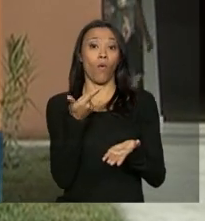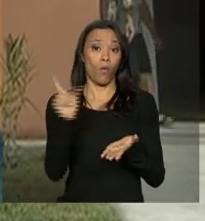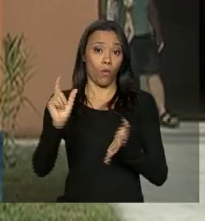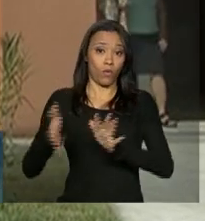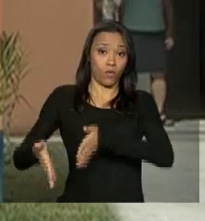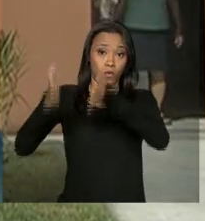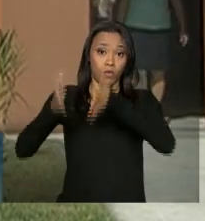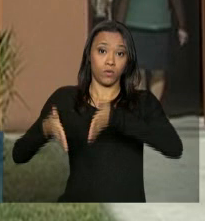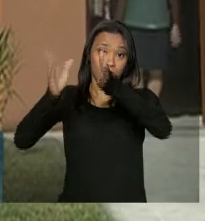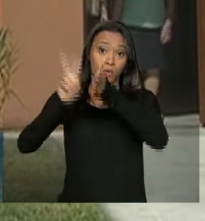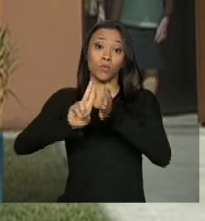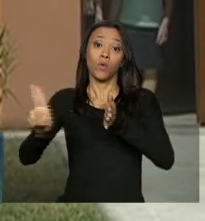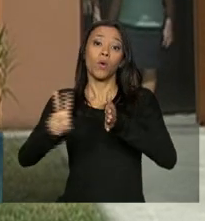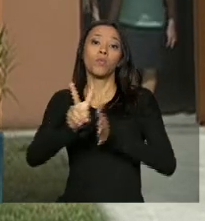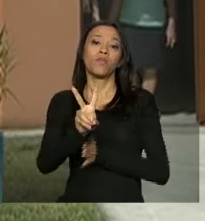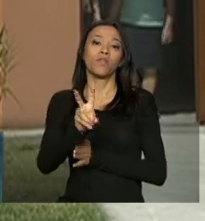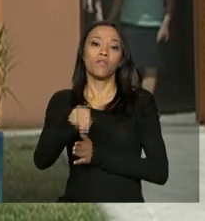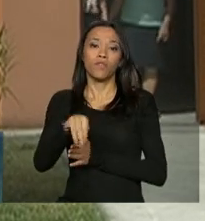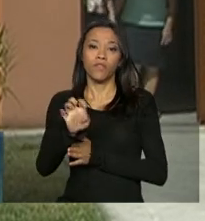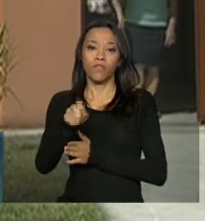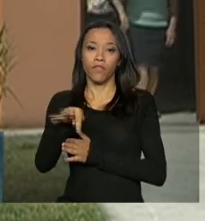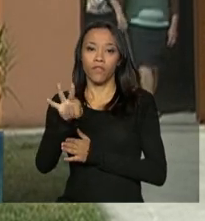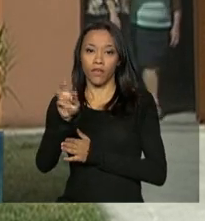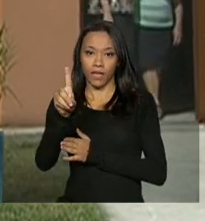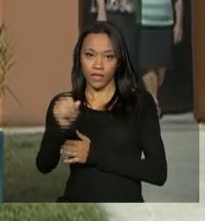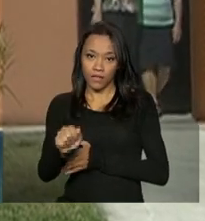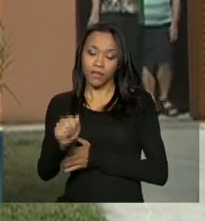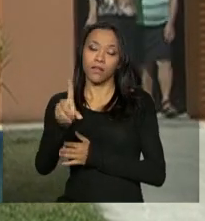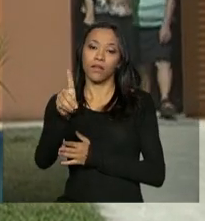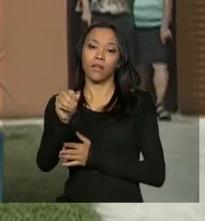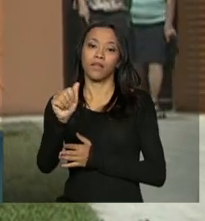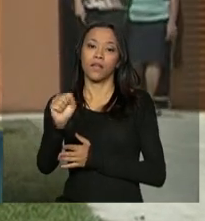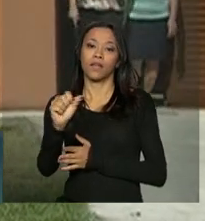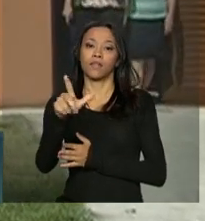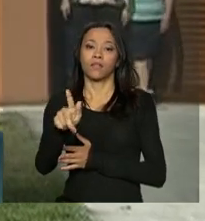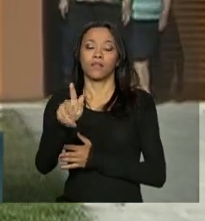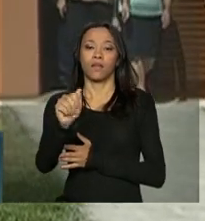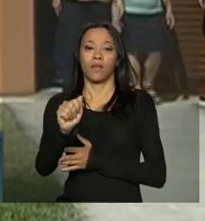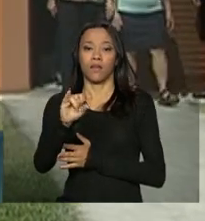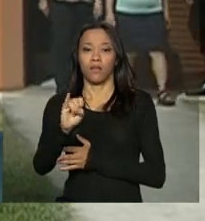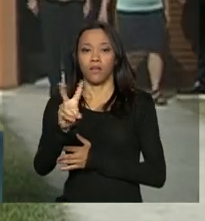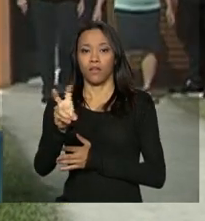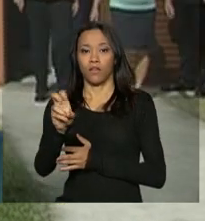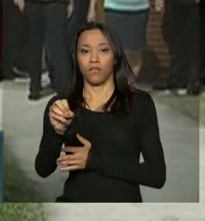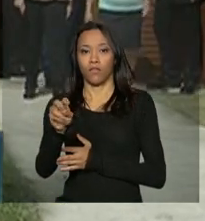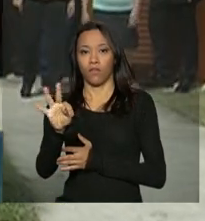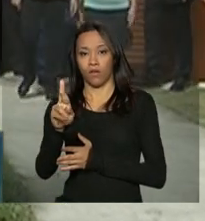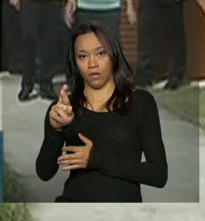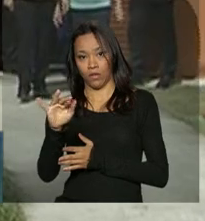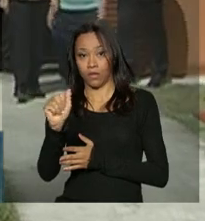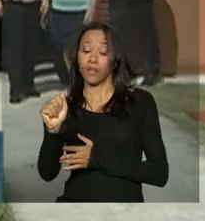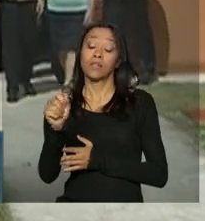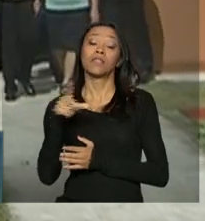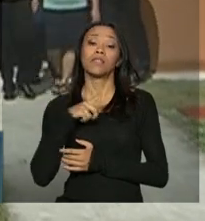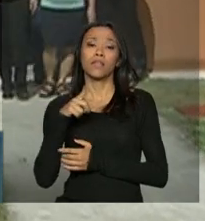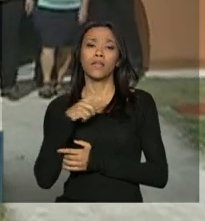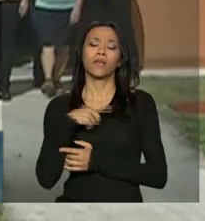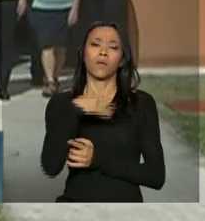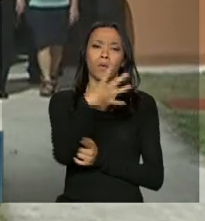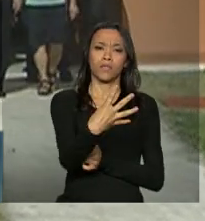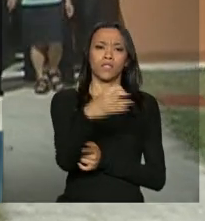Vivenda das Gaivotas Residencial Vivenda das Gaivotas o condomínio tem 485